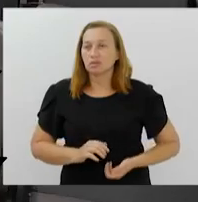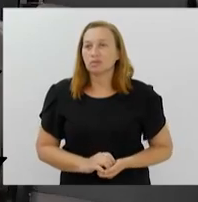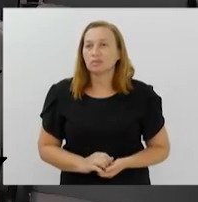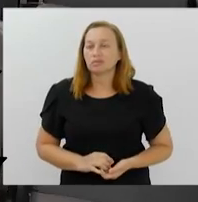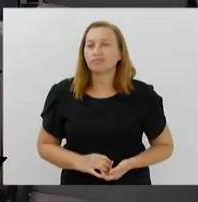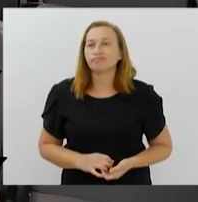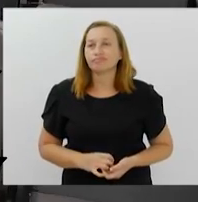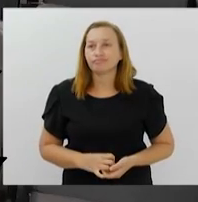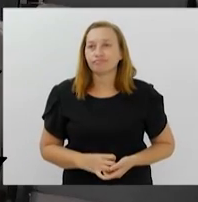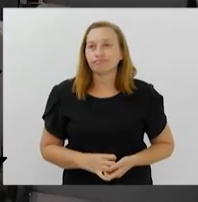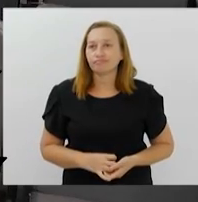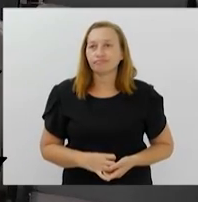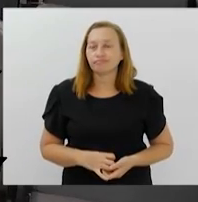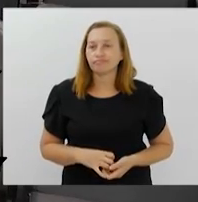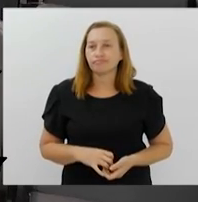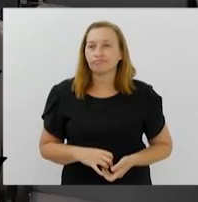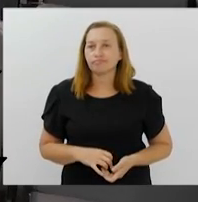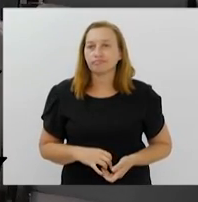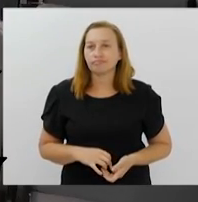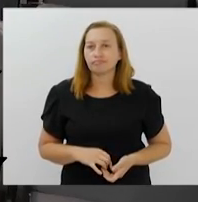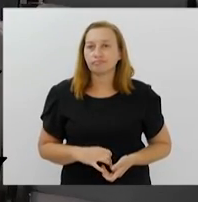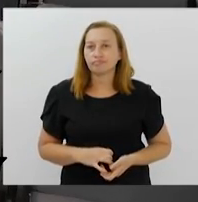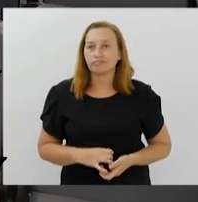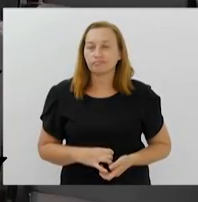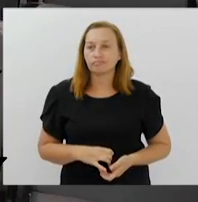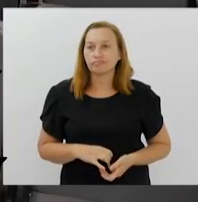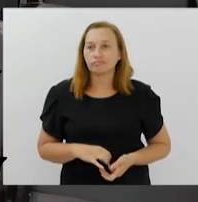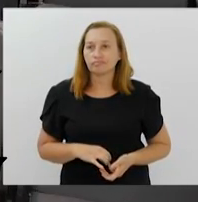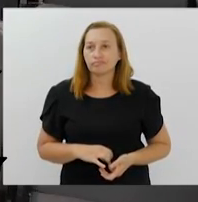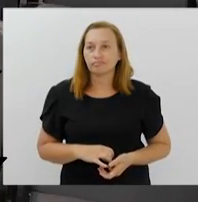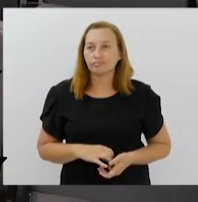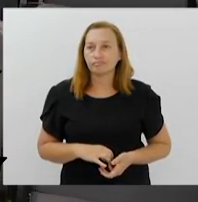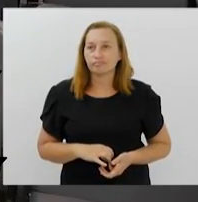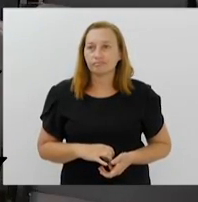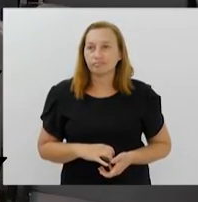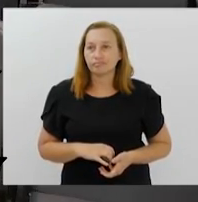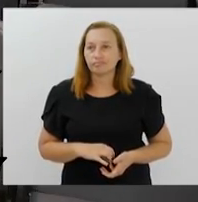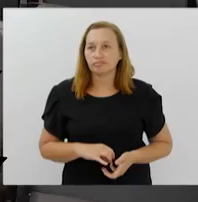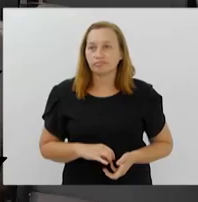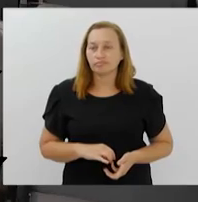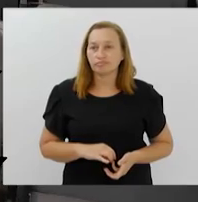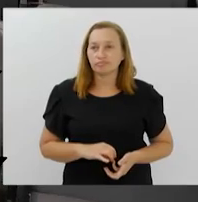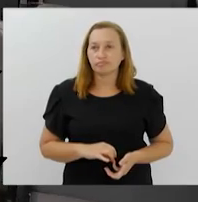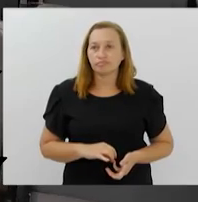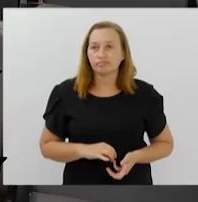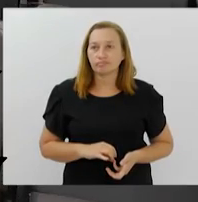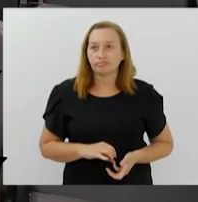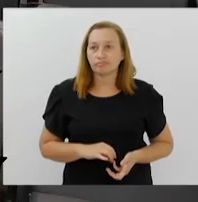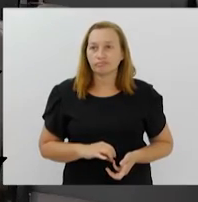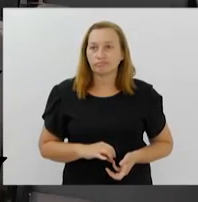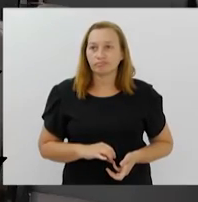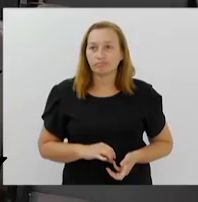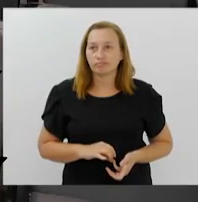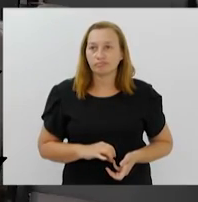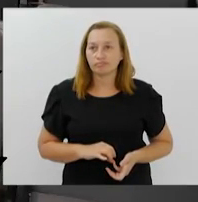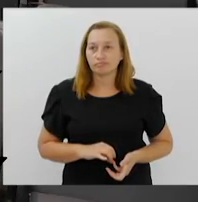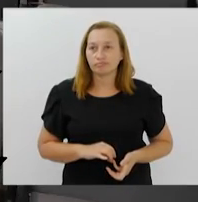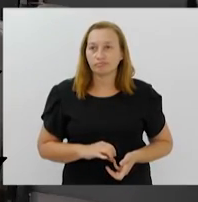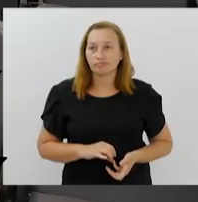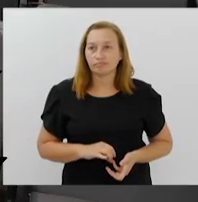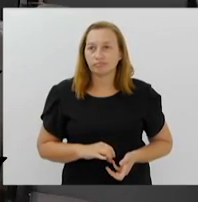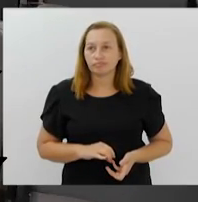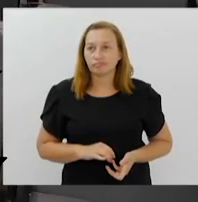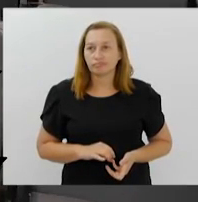Crianças sim e a última vez eles uma seia uma seia S Eles não liberam essa seia